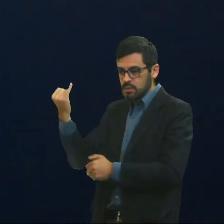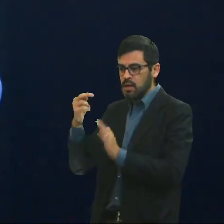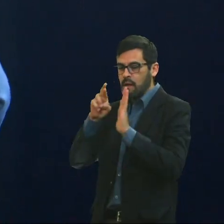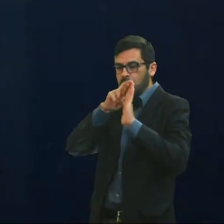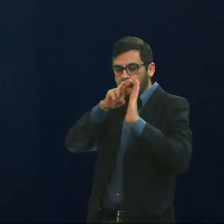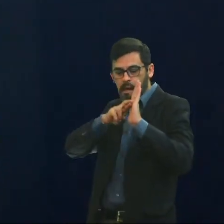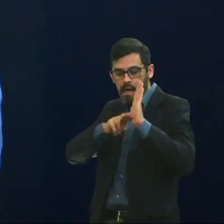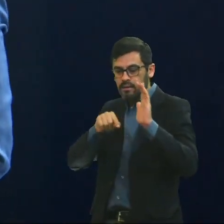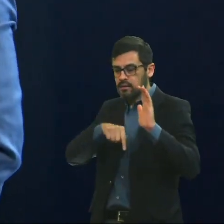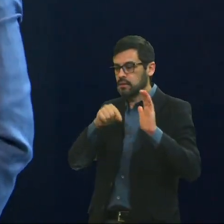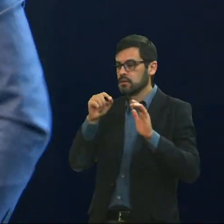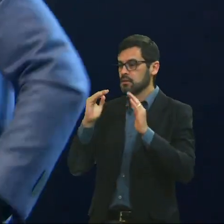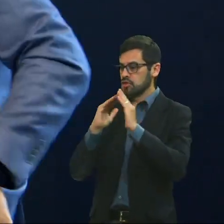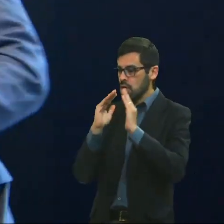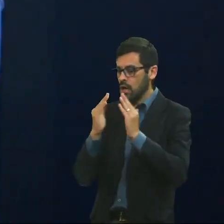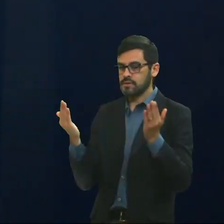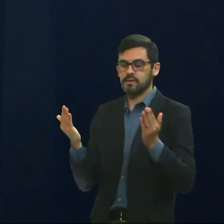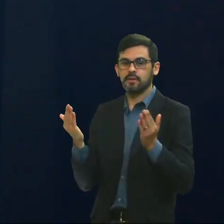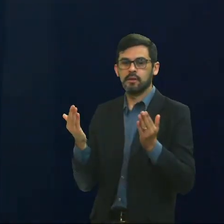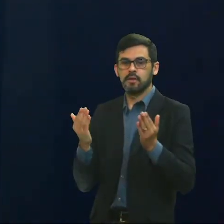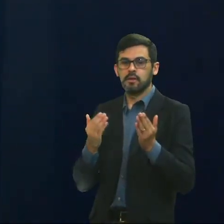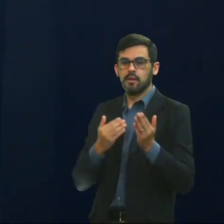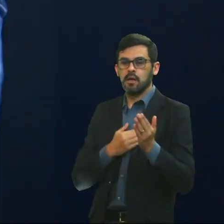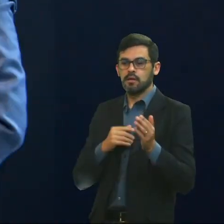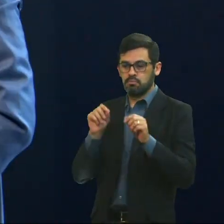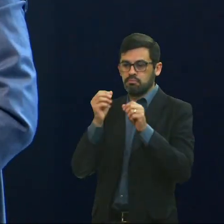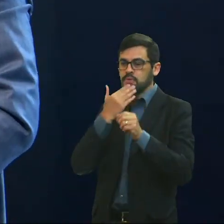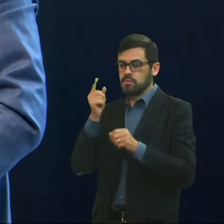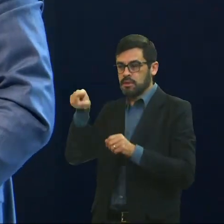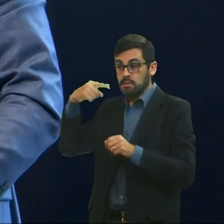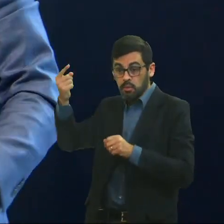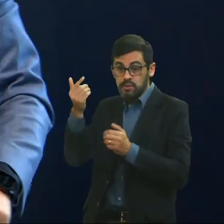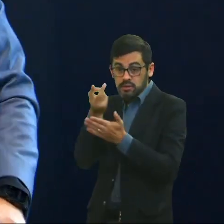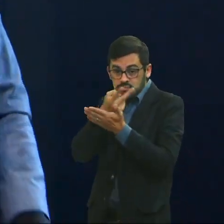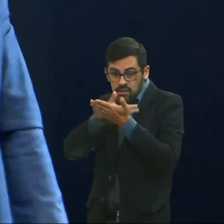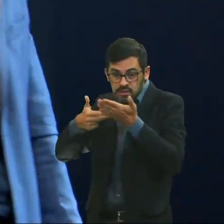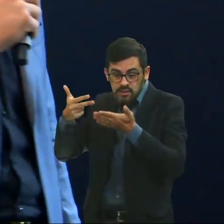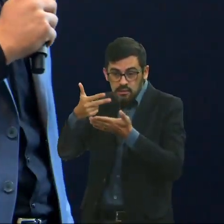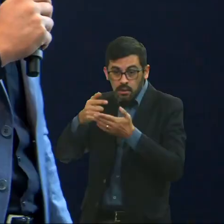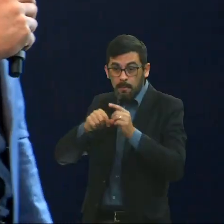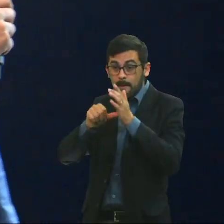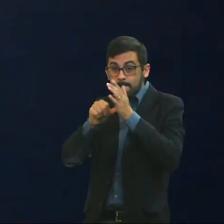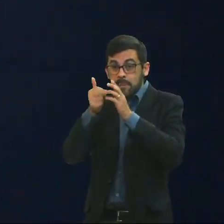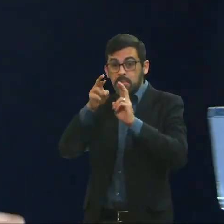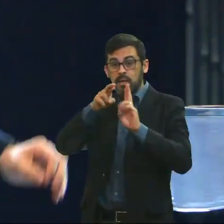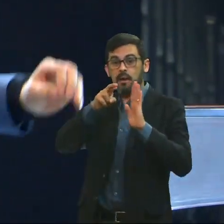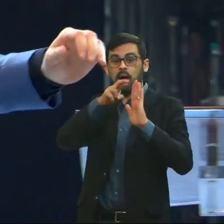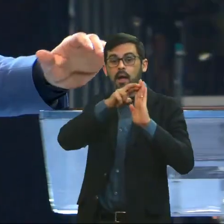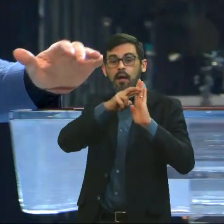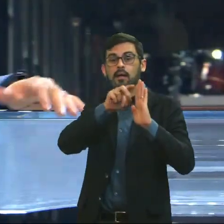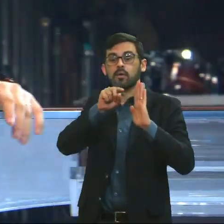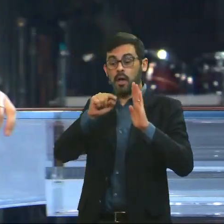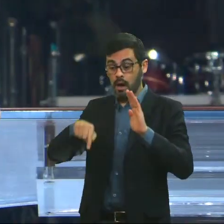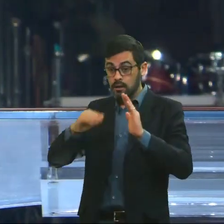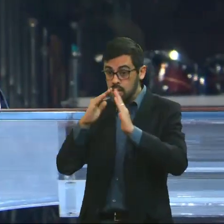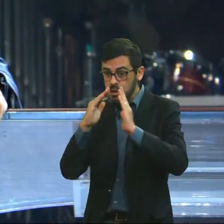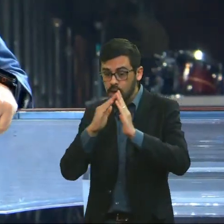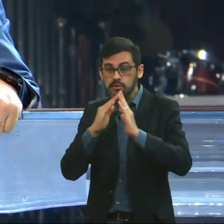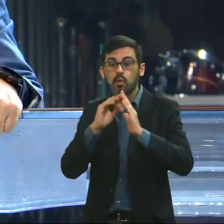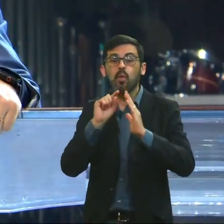aqui da nossa casa. E mandei eles desenharem depois. Primeira regra: nesta